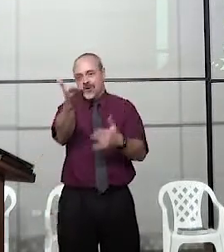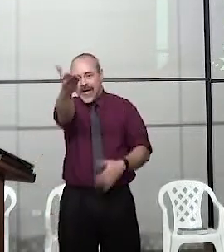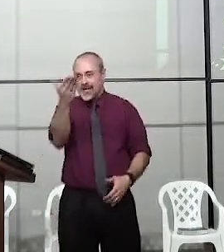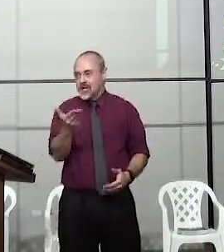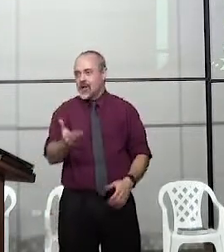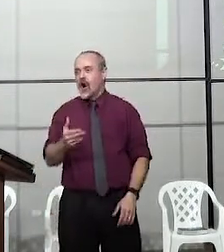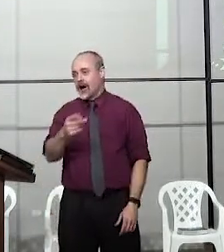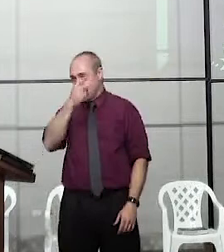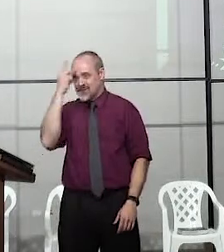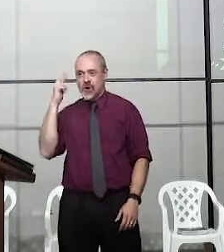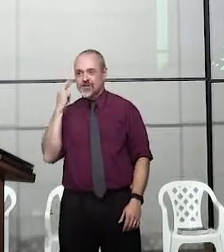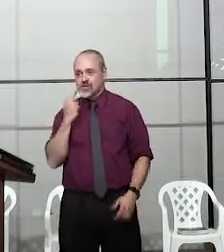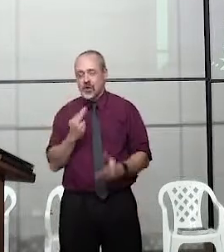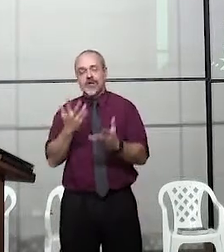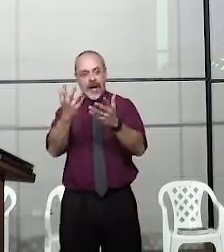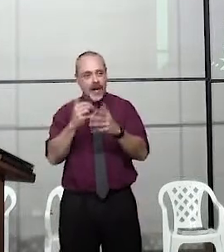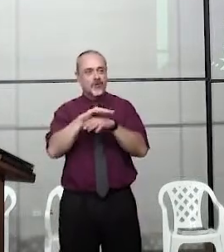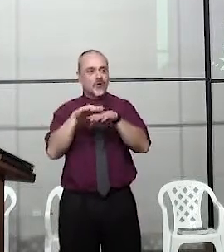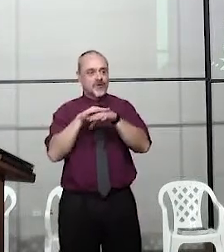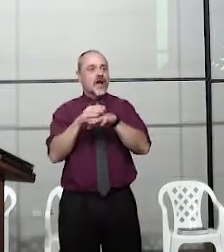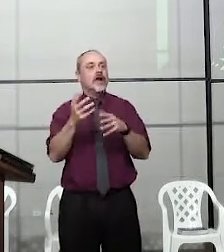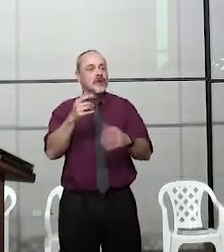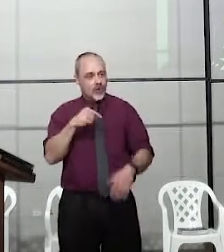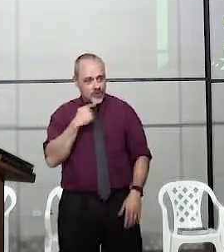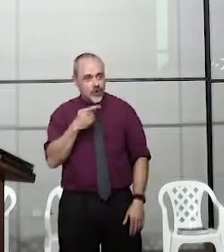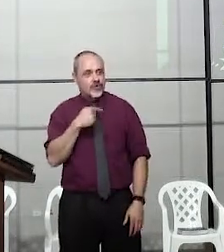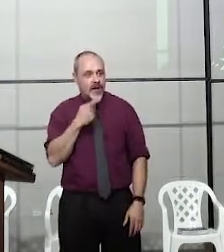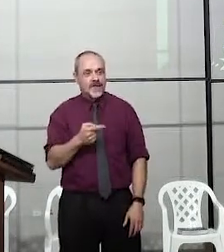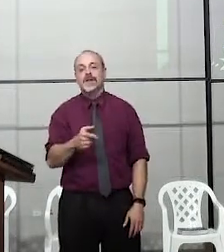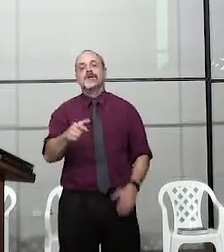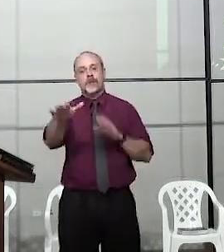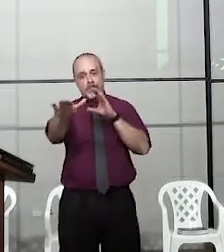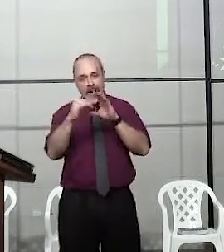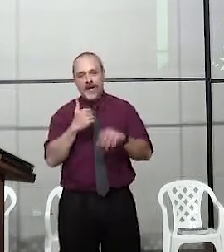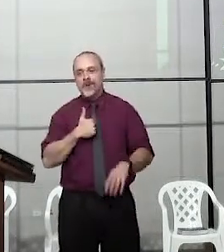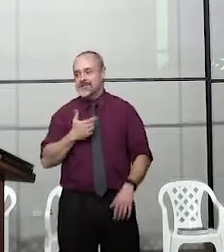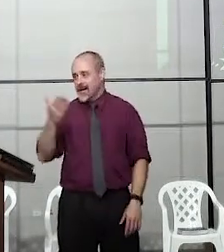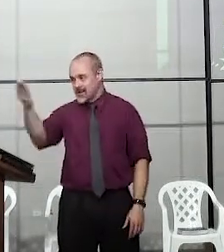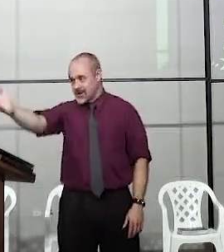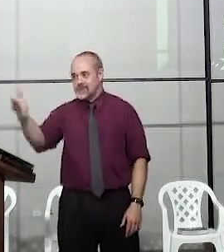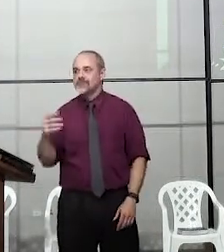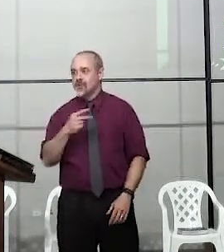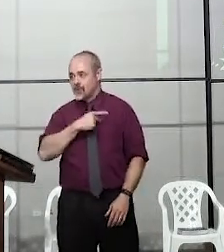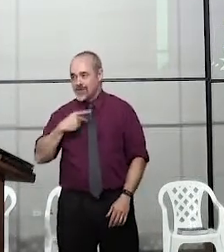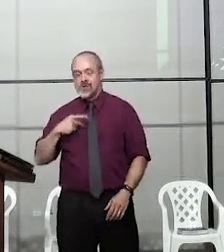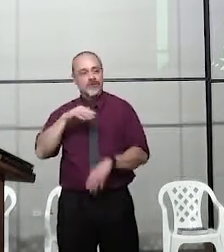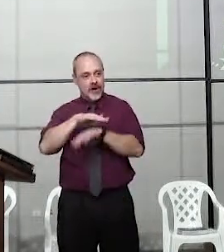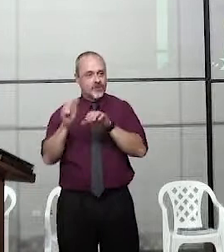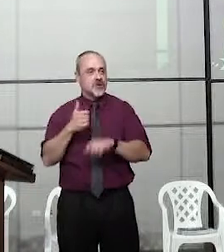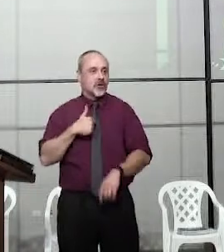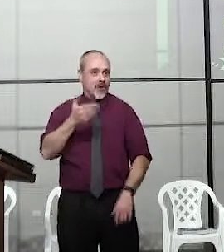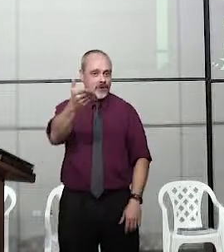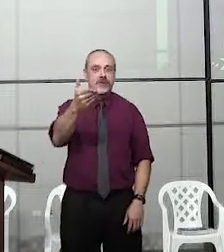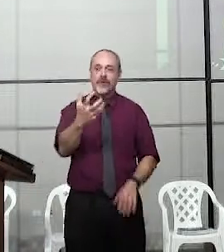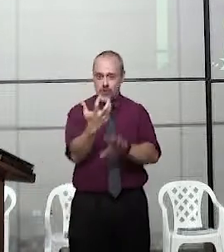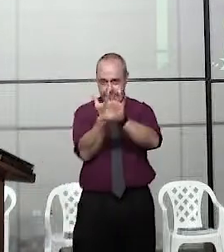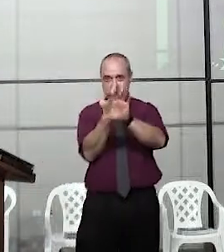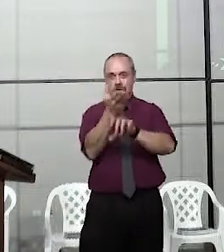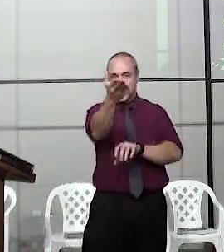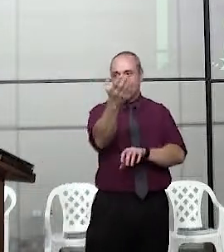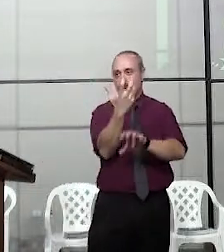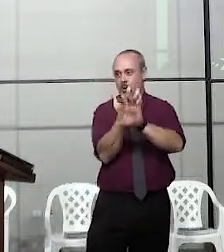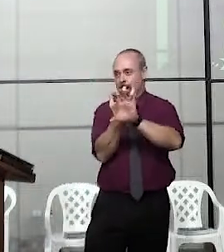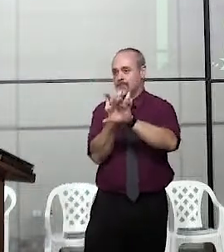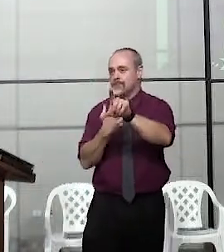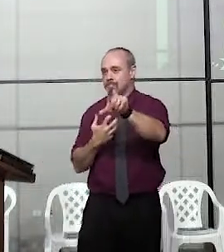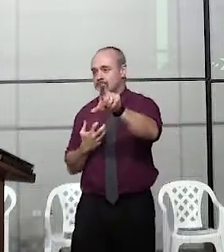na internet agora, pessoa surda querendo conversar, com dúvidas. Manda mensagem e o pastor vai conversar comigo. Eu vou conversar